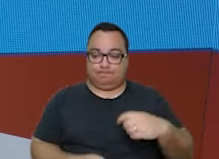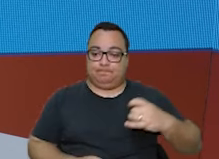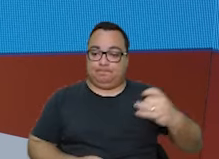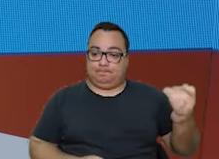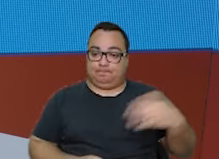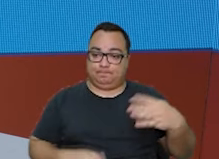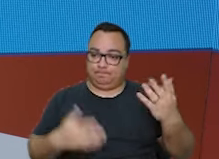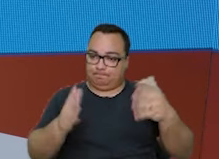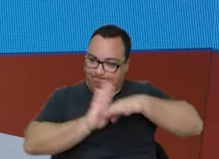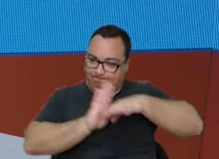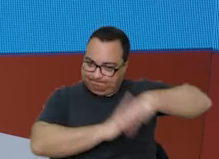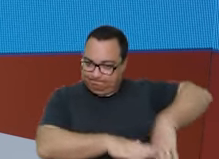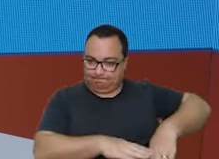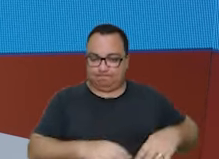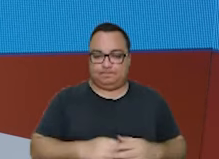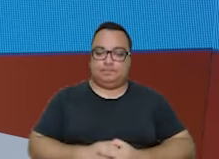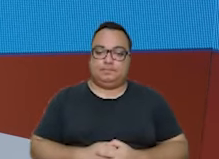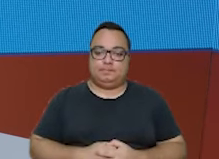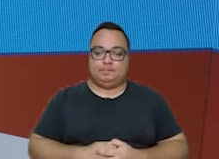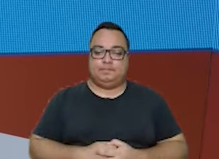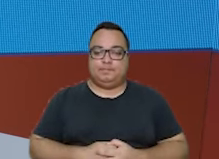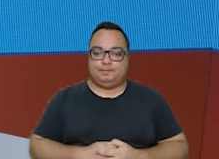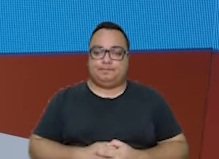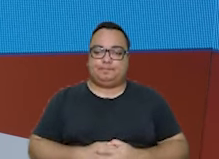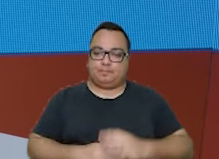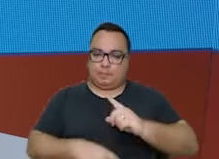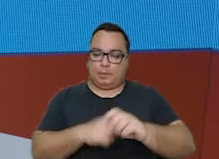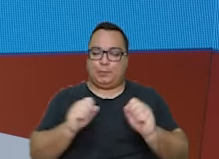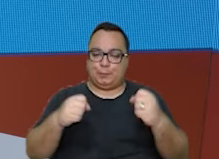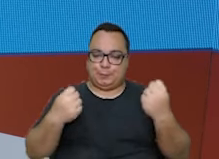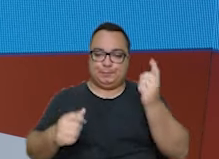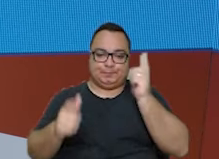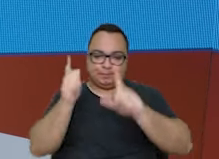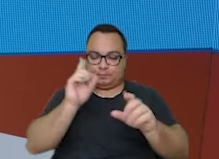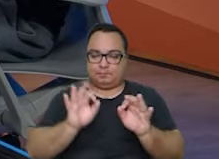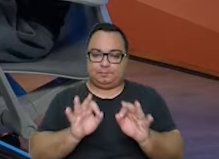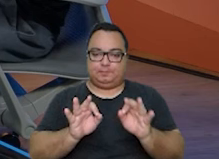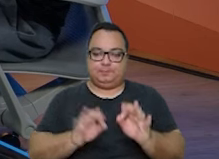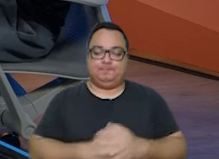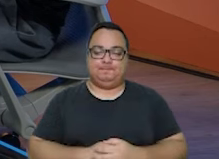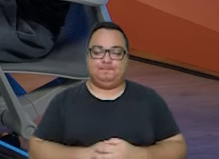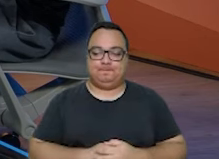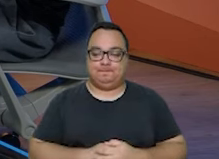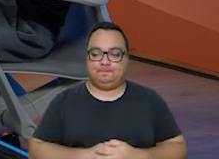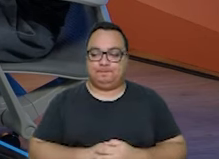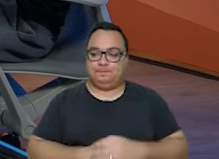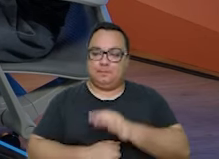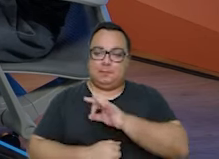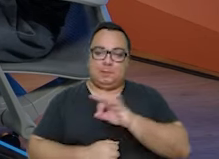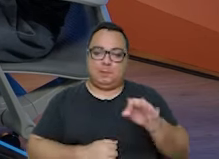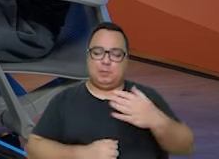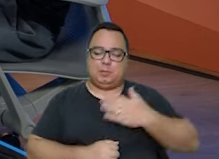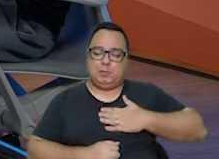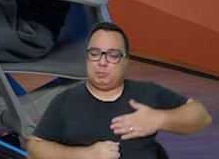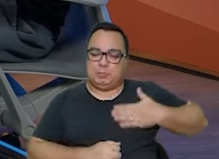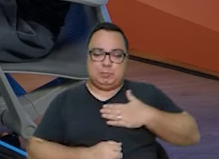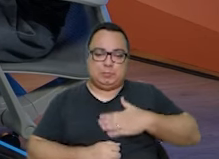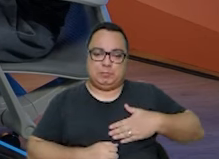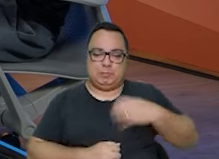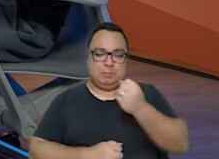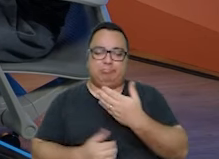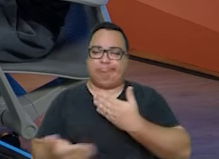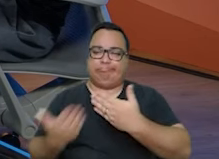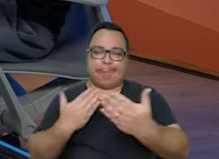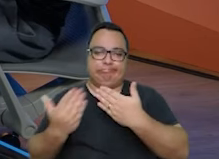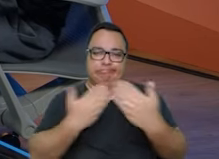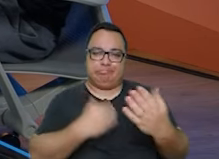certeza o universo aí pra gente aprendizado é muito grande o resultado vem Ah que bom Nossa para mim é um prazer compartilhar essa